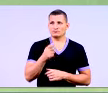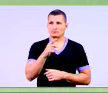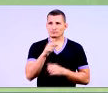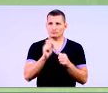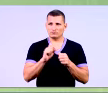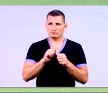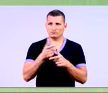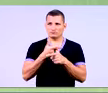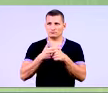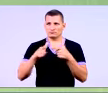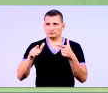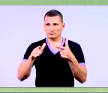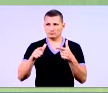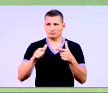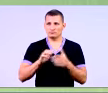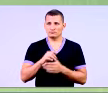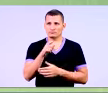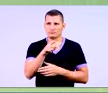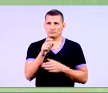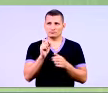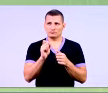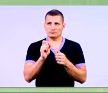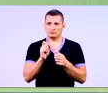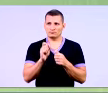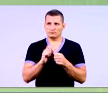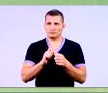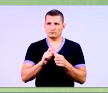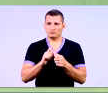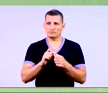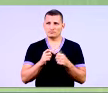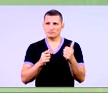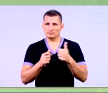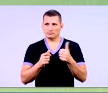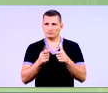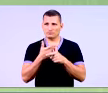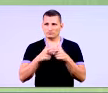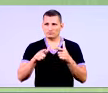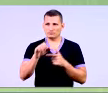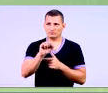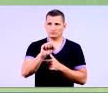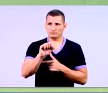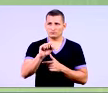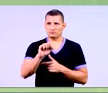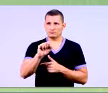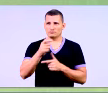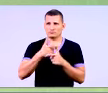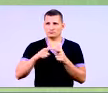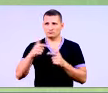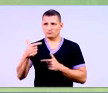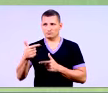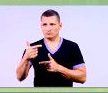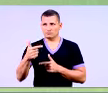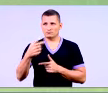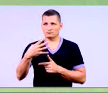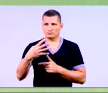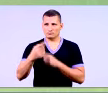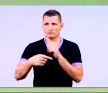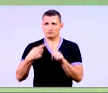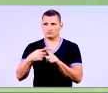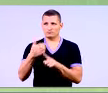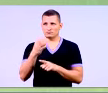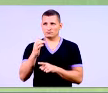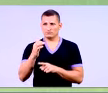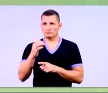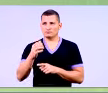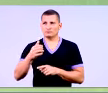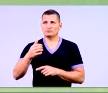divisão então ele primeiro vai dividir 8 por 28 / 24 mais 1014 poxa